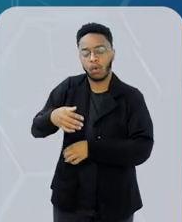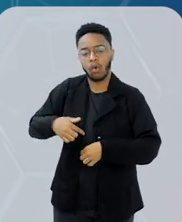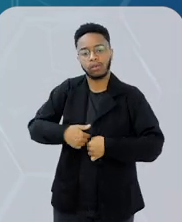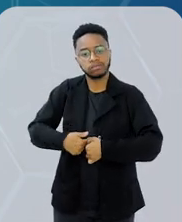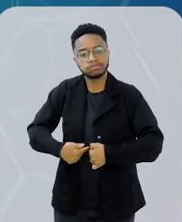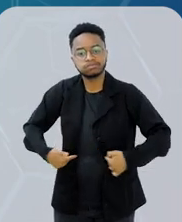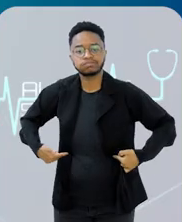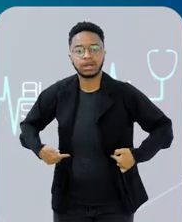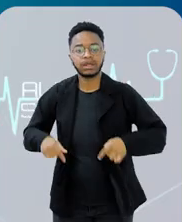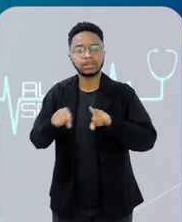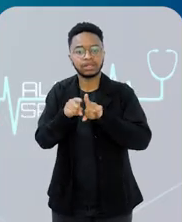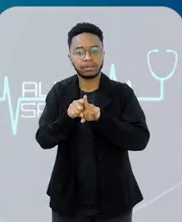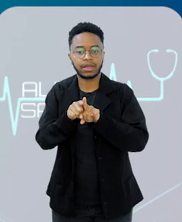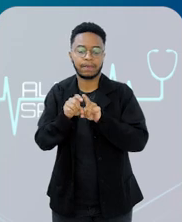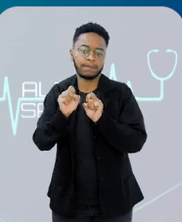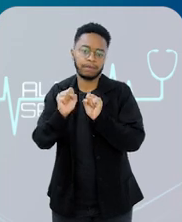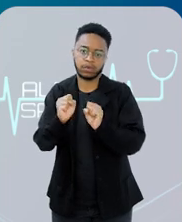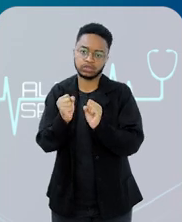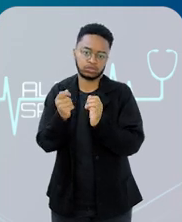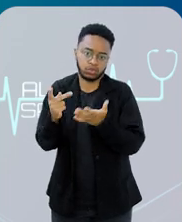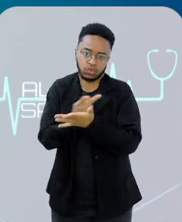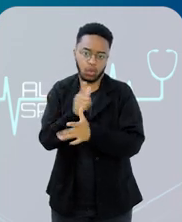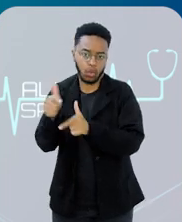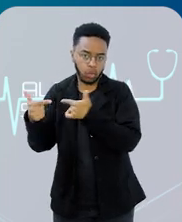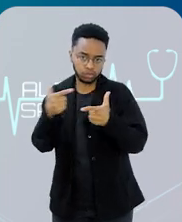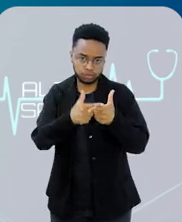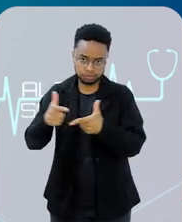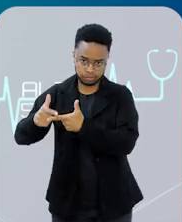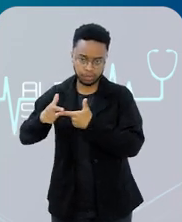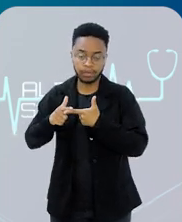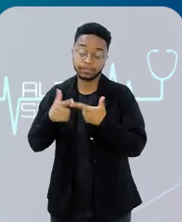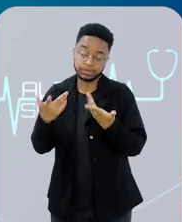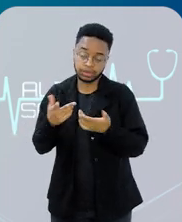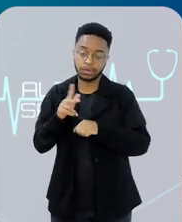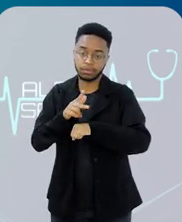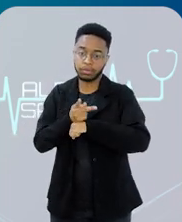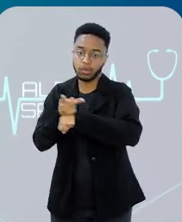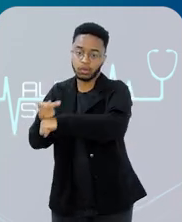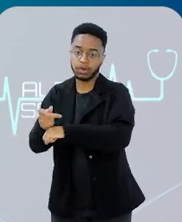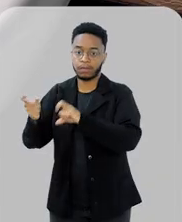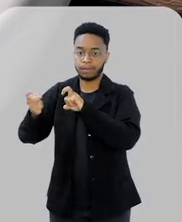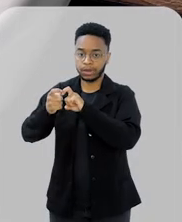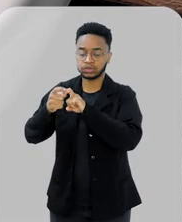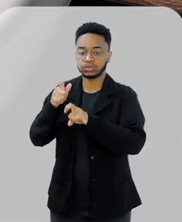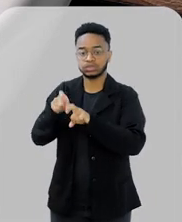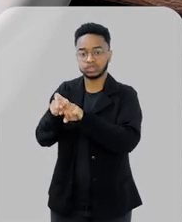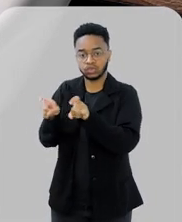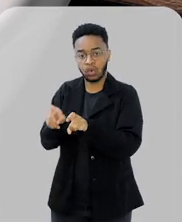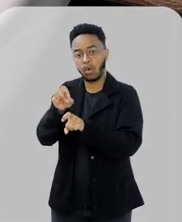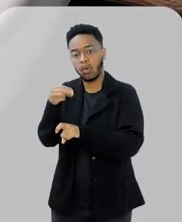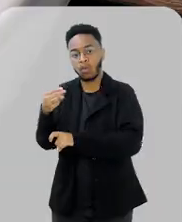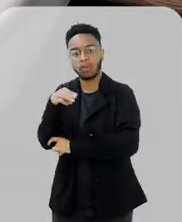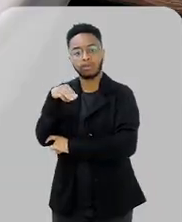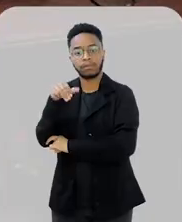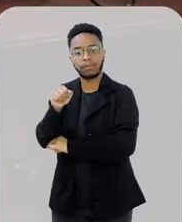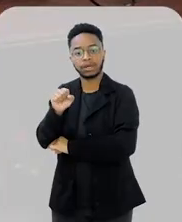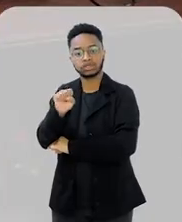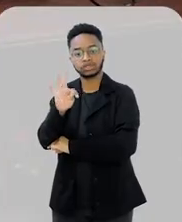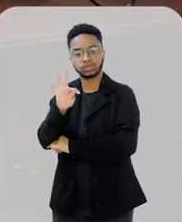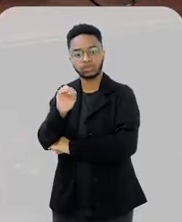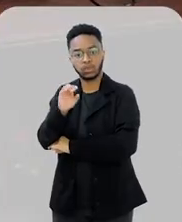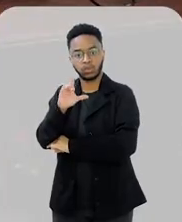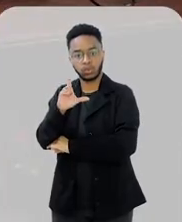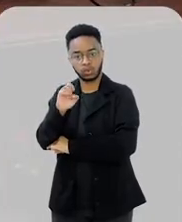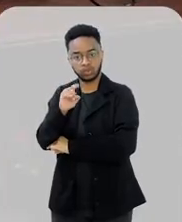começa a ter um aumento dos quadros de abscesso, tudo isso aí ela vai levar a procurar o gineco ou o masto. Eu ia te perguntar isso também, doutor Marcelo. Quais são